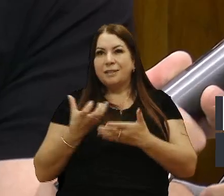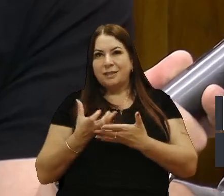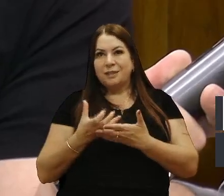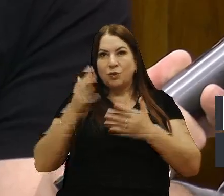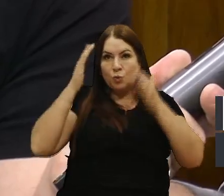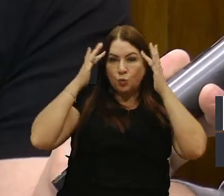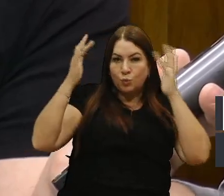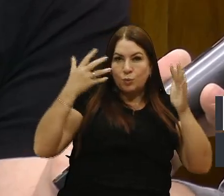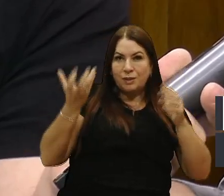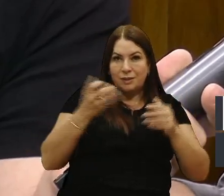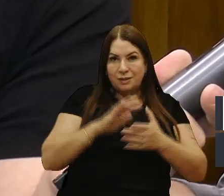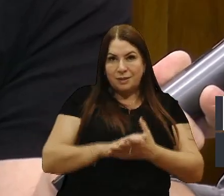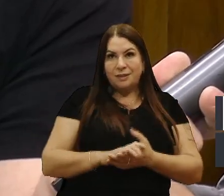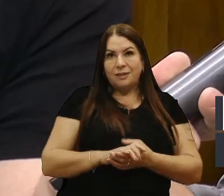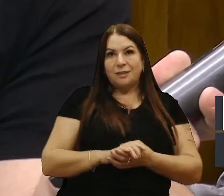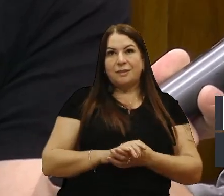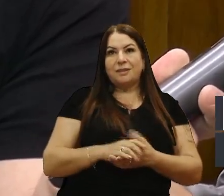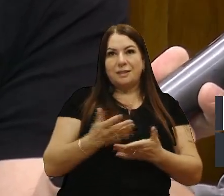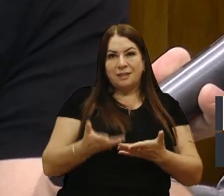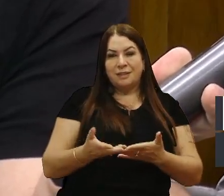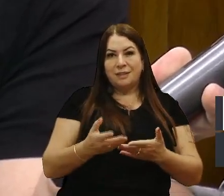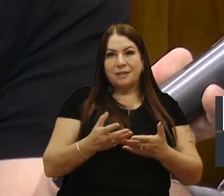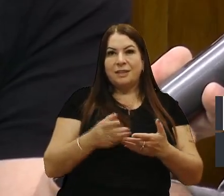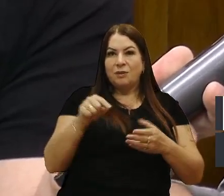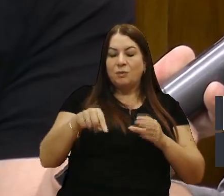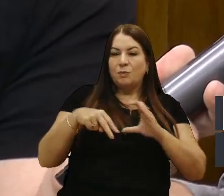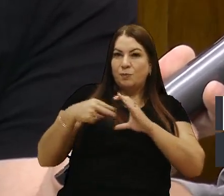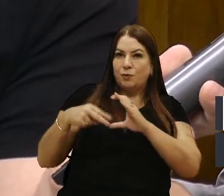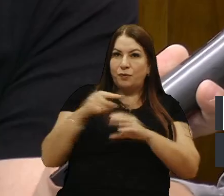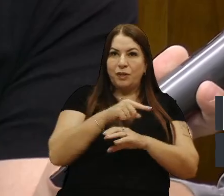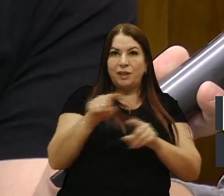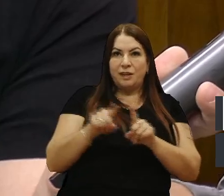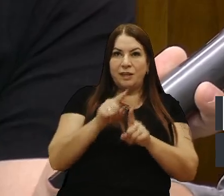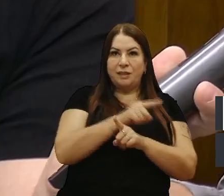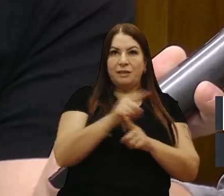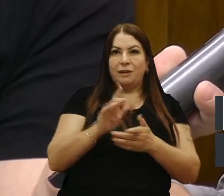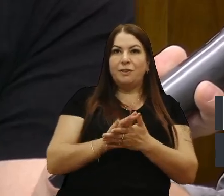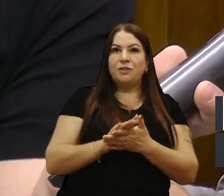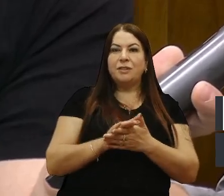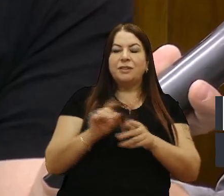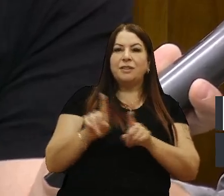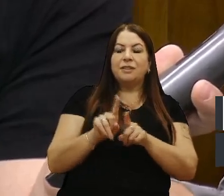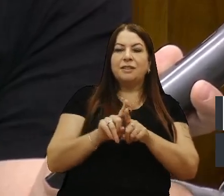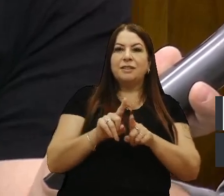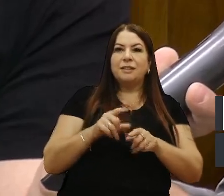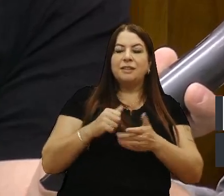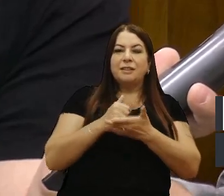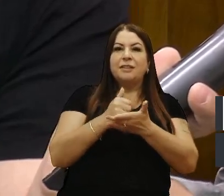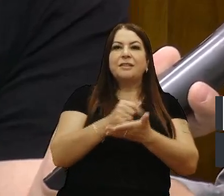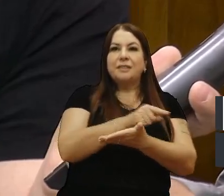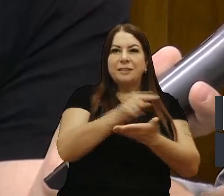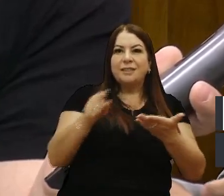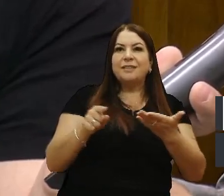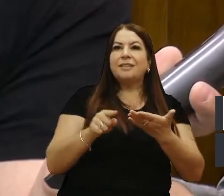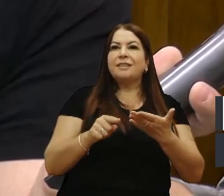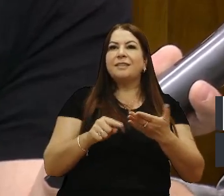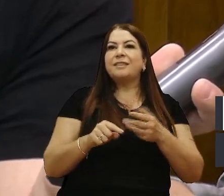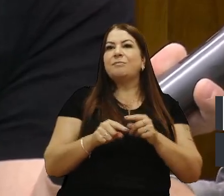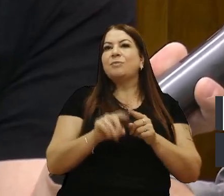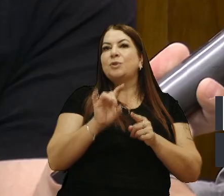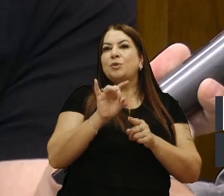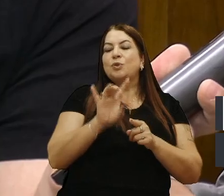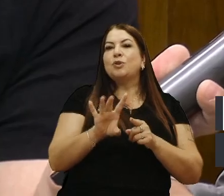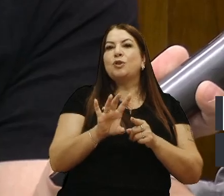sonho que ele quiser. Então, o Poder Legislativo, o Estado, ele tem que dar esse suporte para a gente